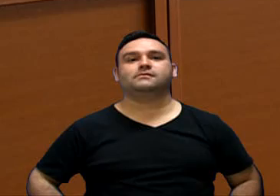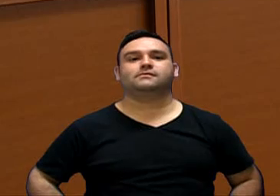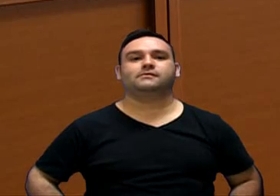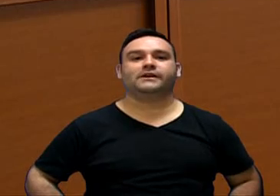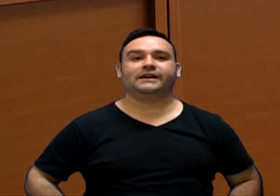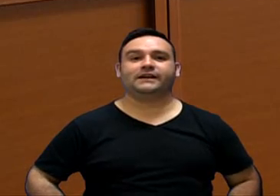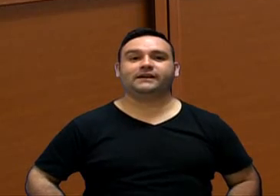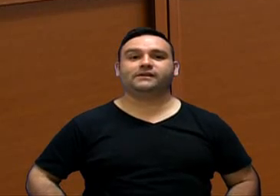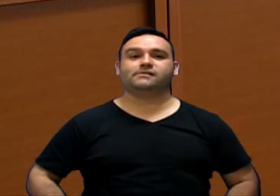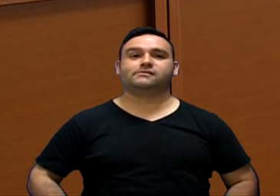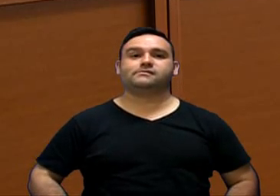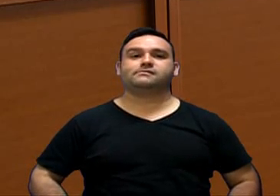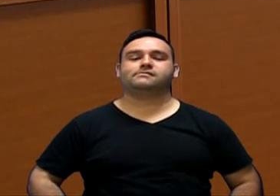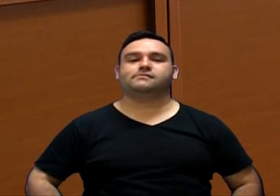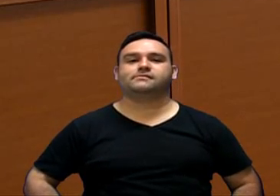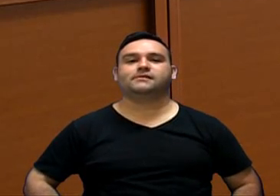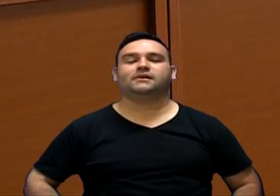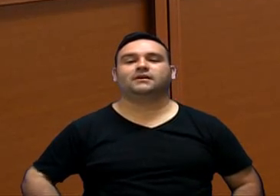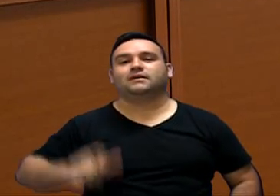Abriu o som do Luiz Santos.